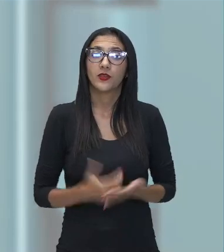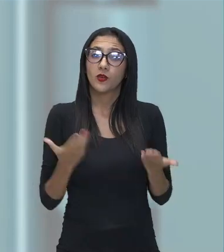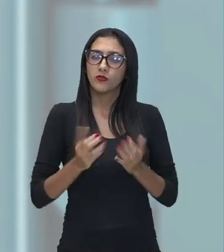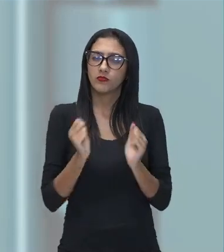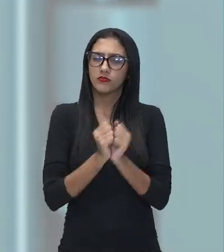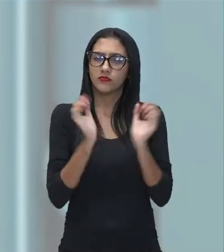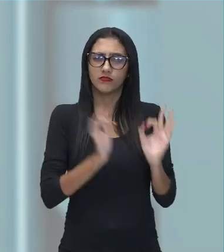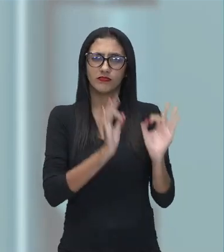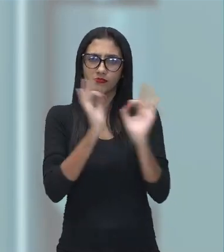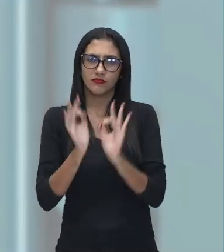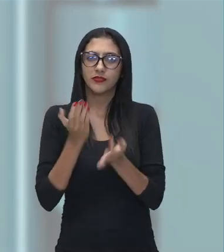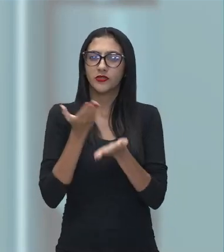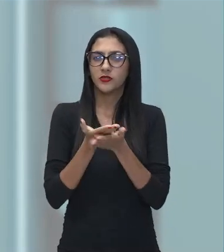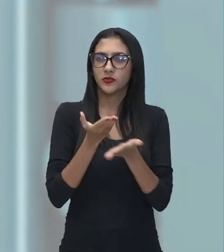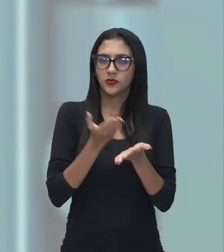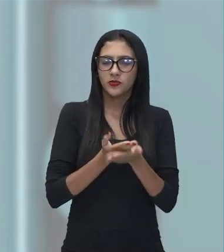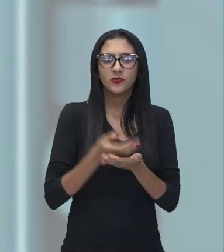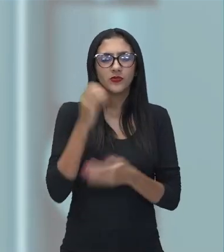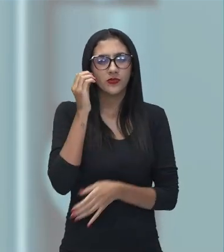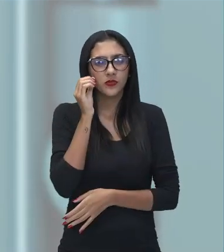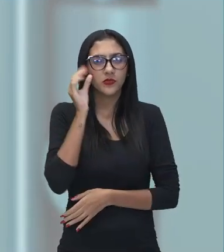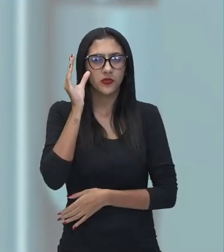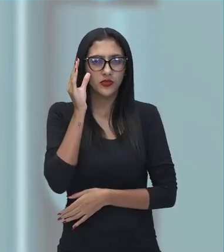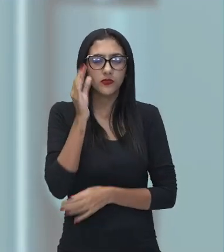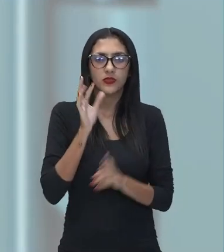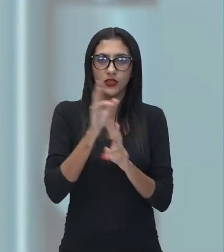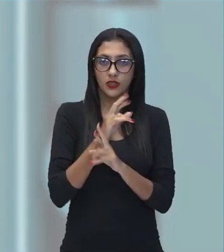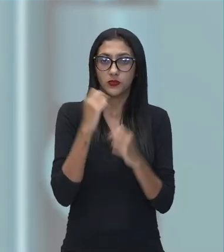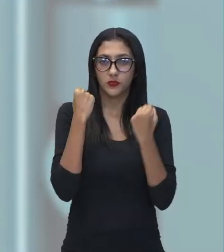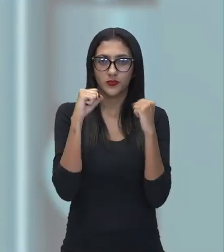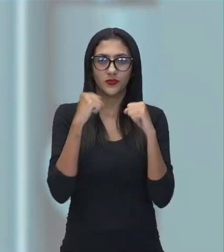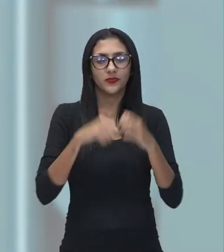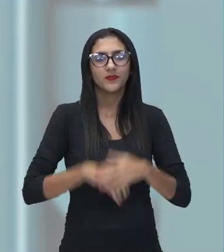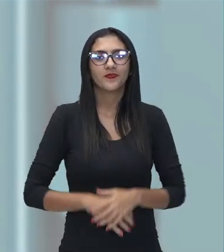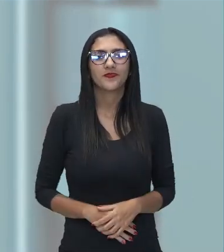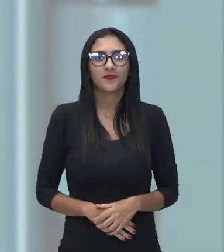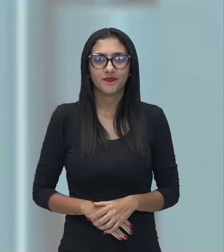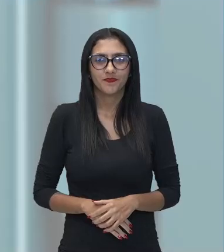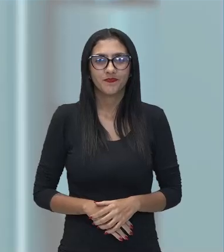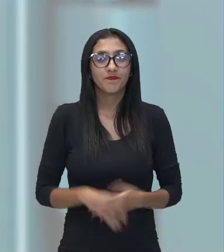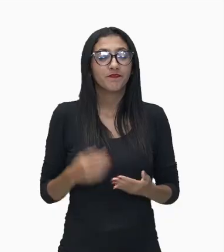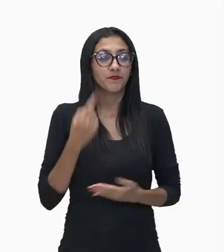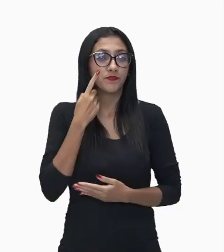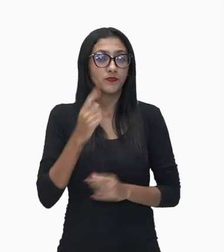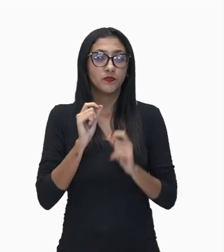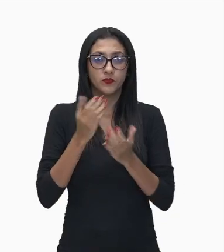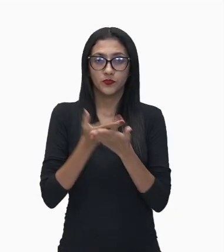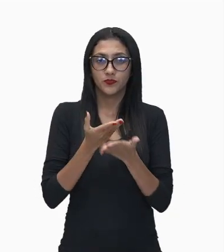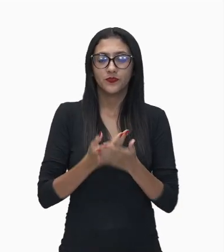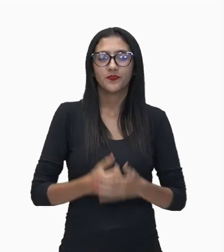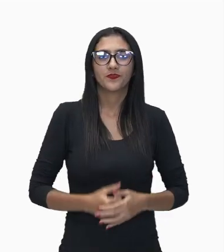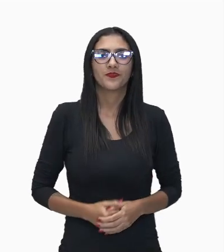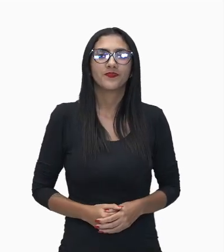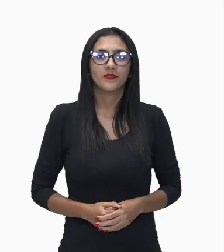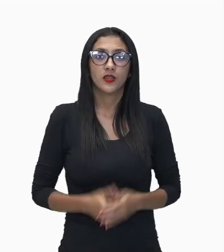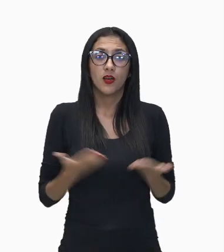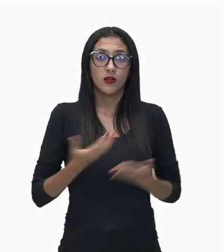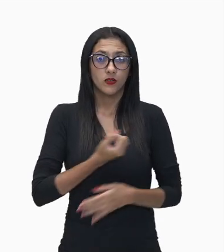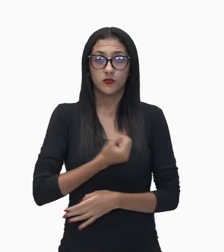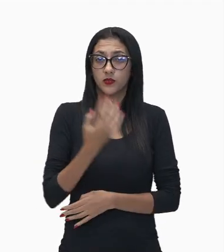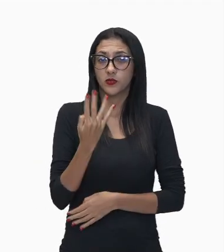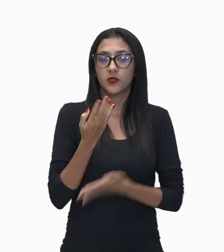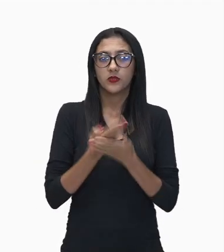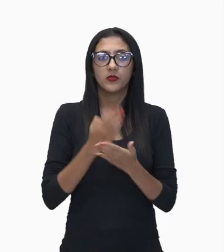acompanhando vocês em busca desse conhecimento relacionado à Educação Física. Vamos ver o que nós temos para a nossa aula? Aula